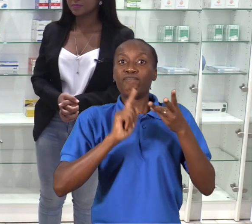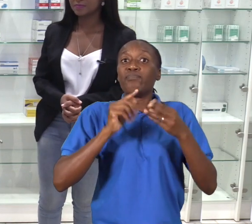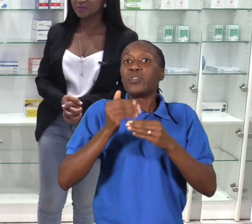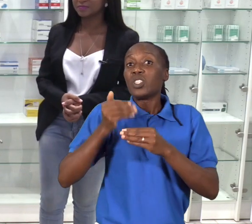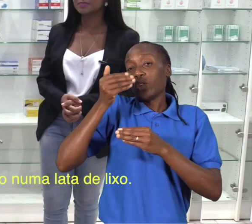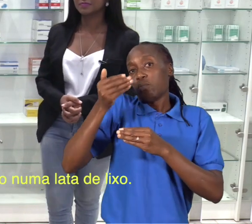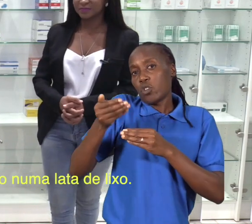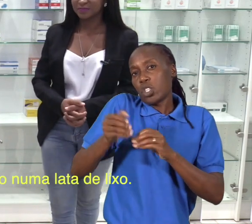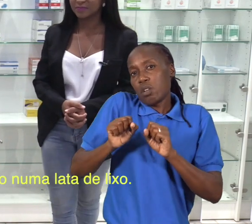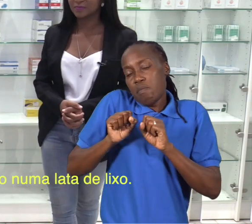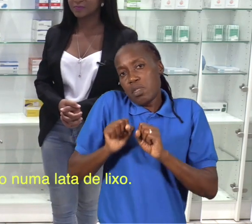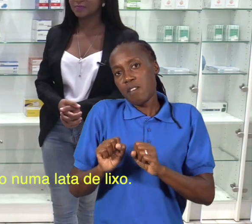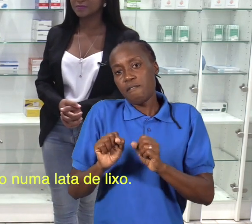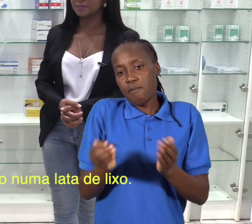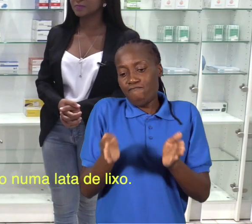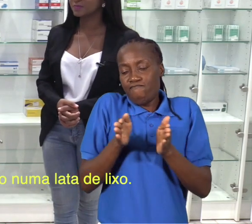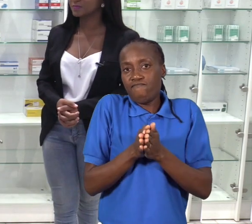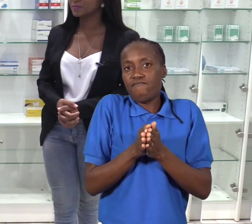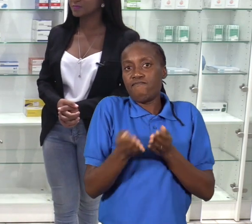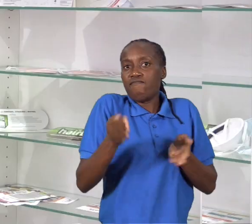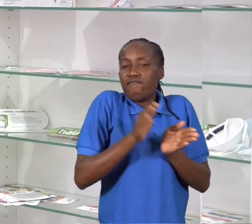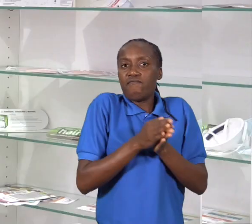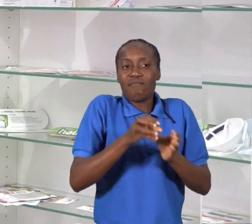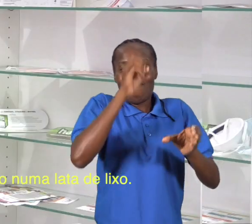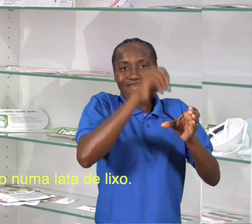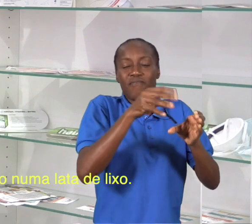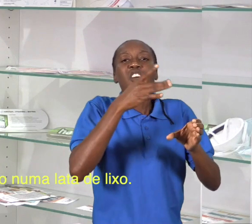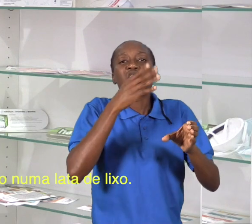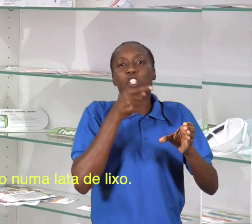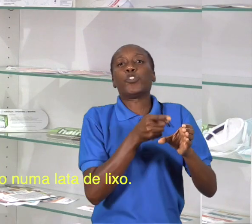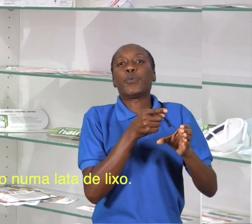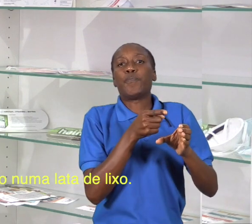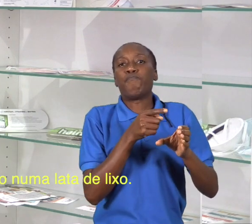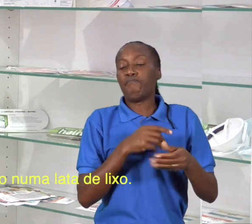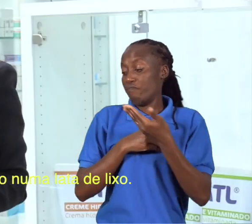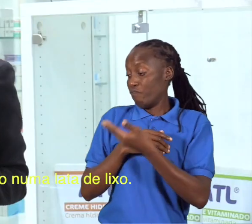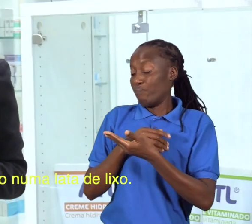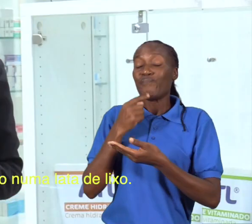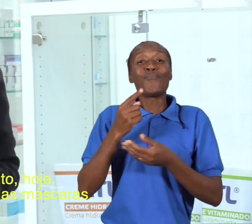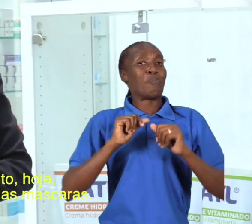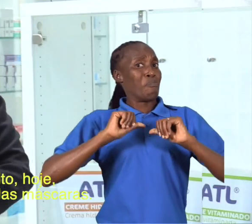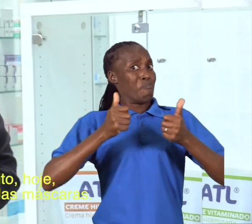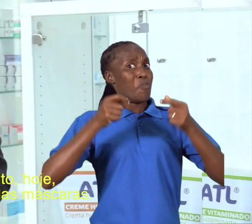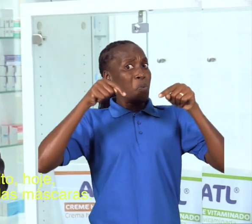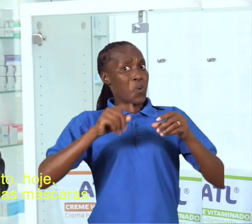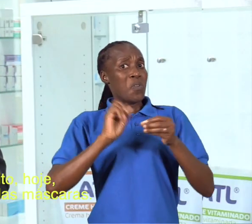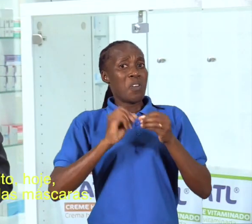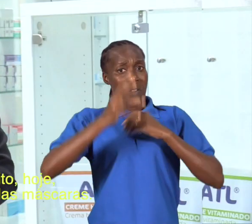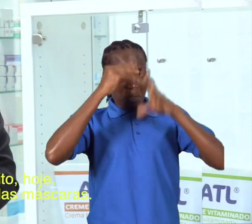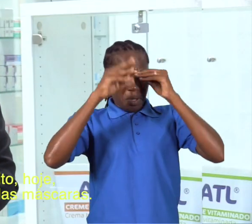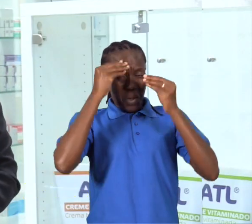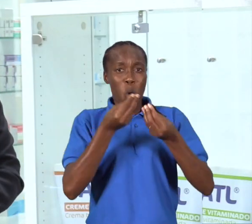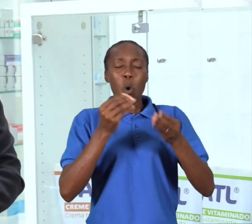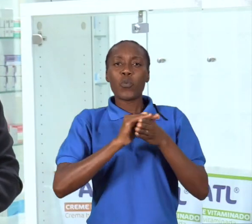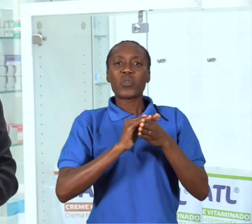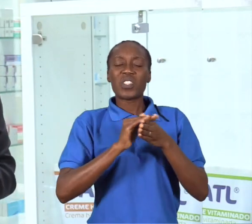nariz e a boca, e, depois disso, deverá fechar e deitar numa lata de lixo. Bom, estamos a aprender muito